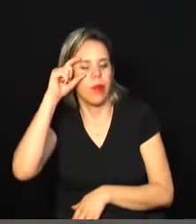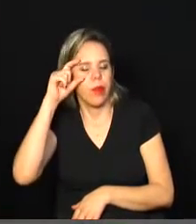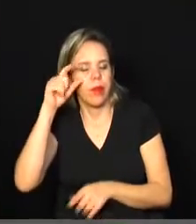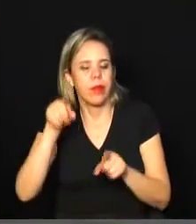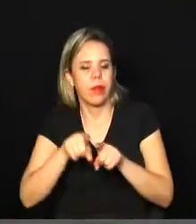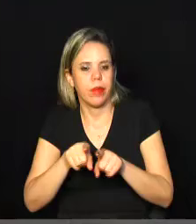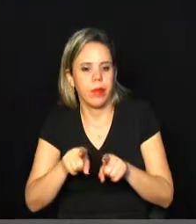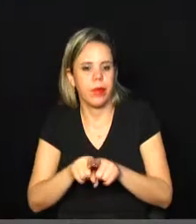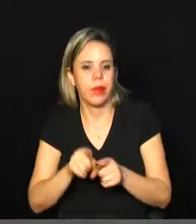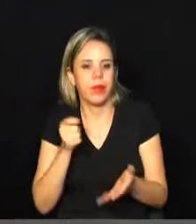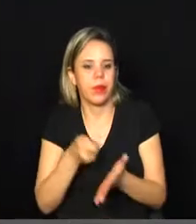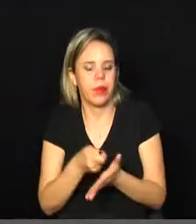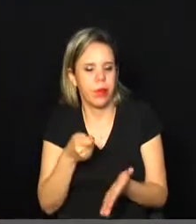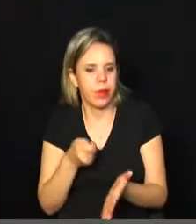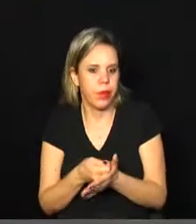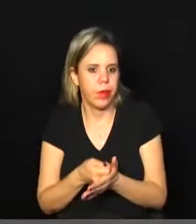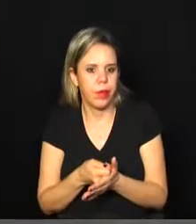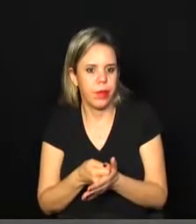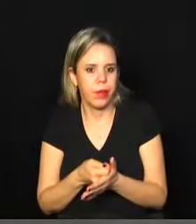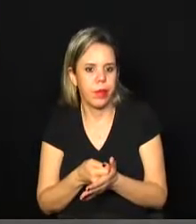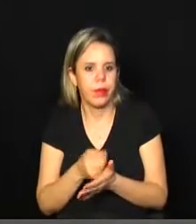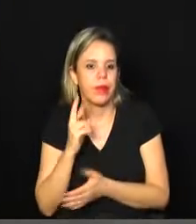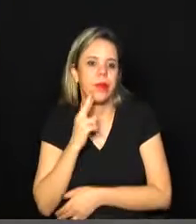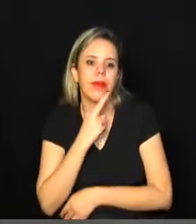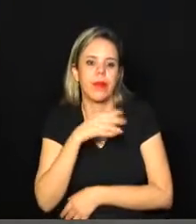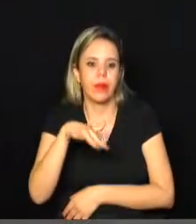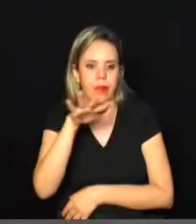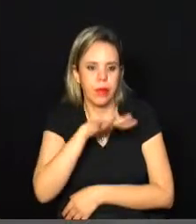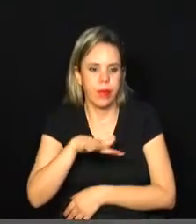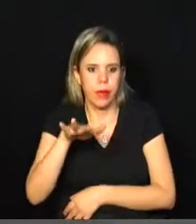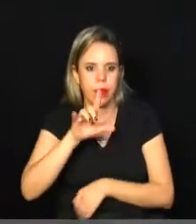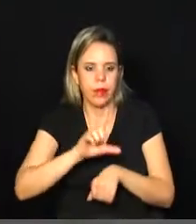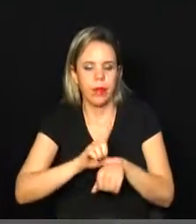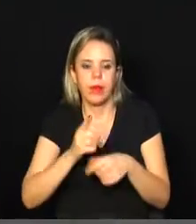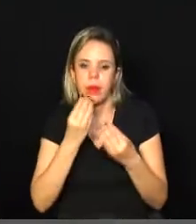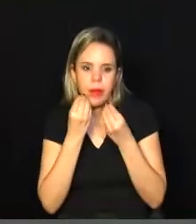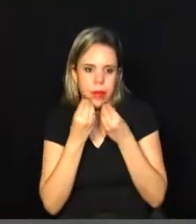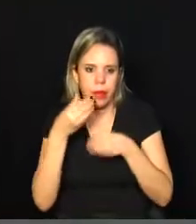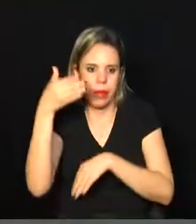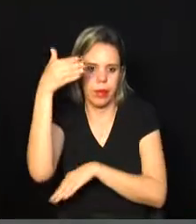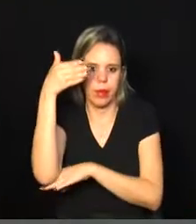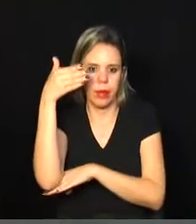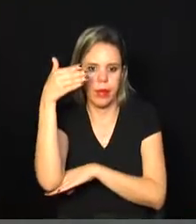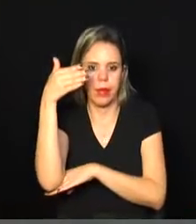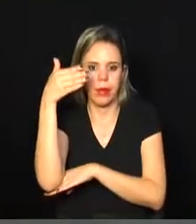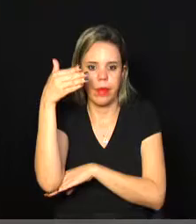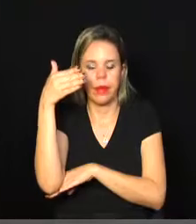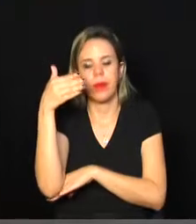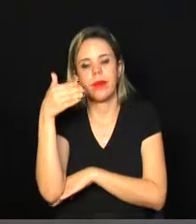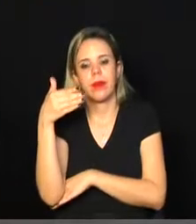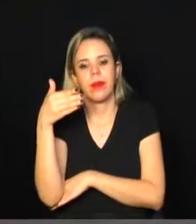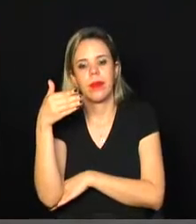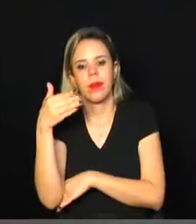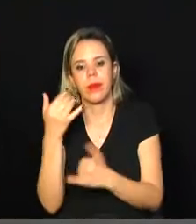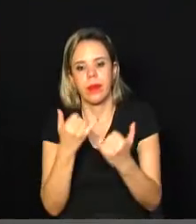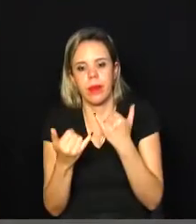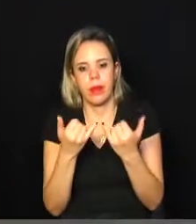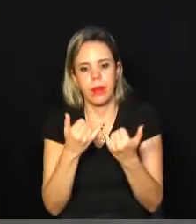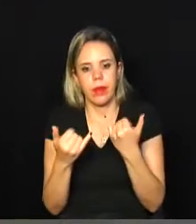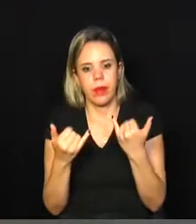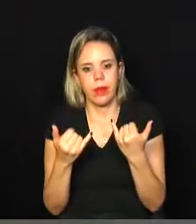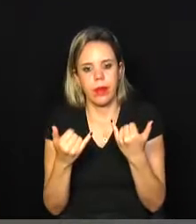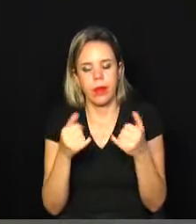obrigatoriedade de os restaurantes bares lanchonetes hotéis e estabelecimentos similares